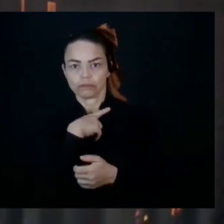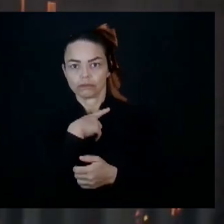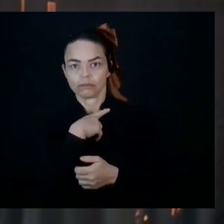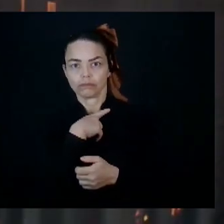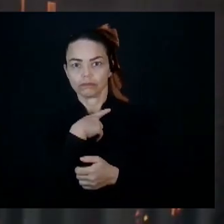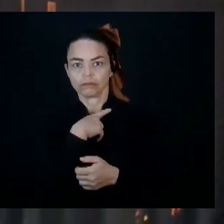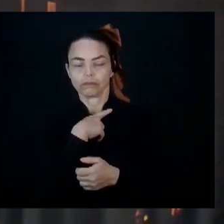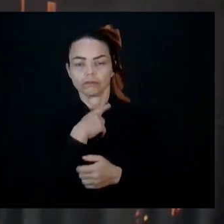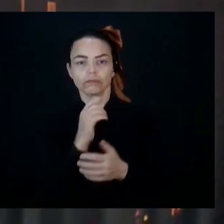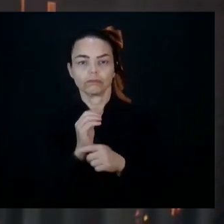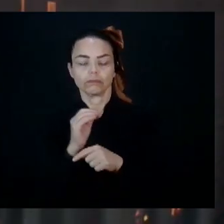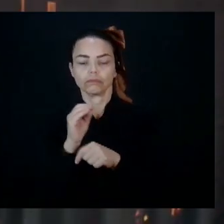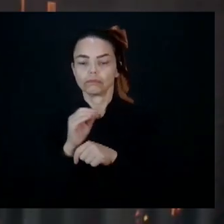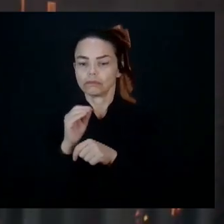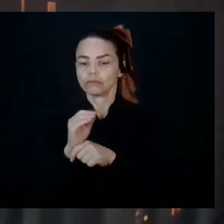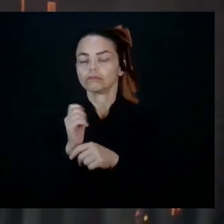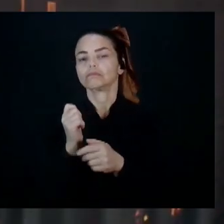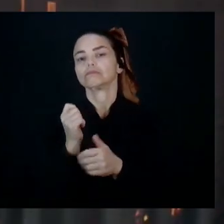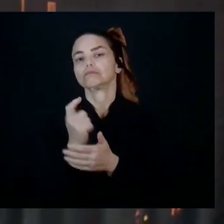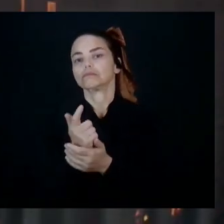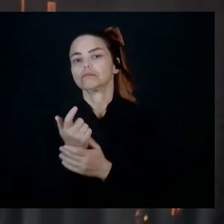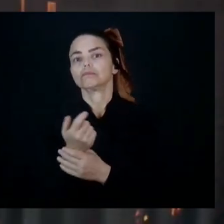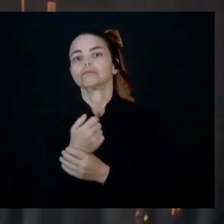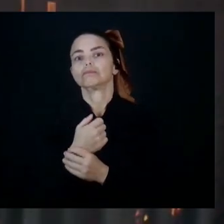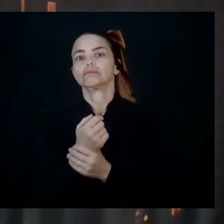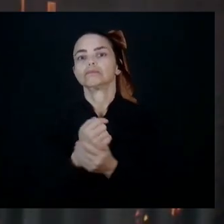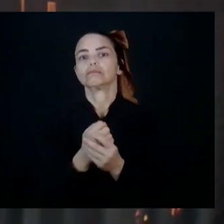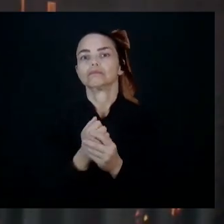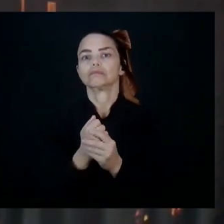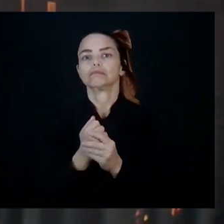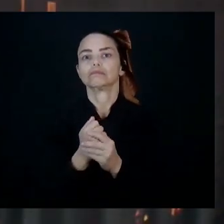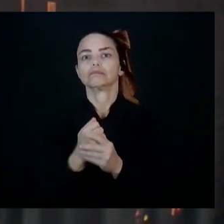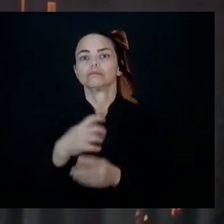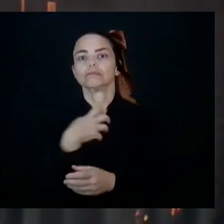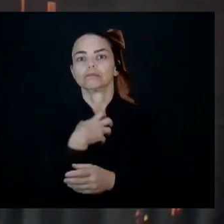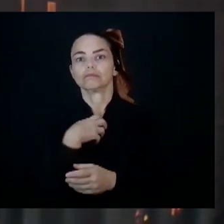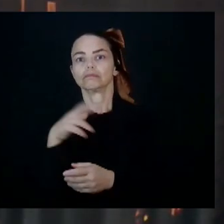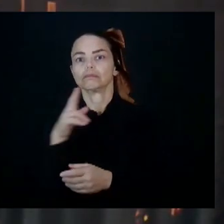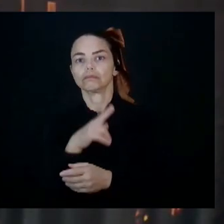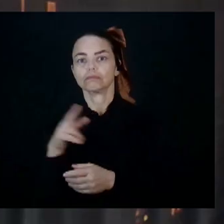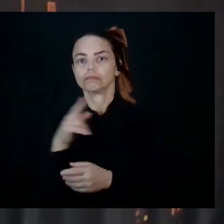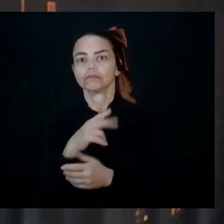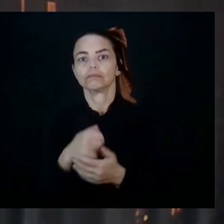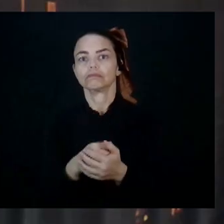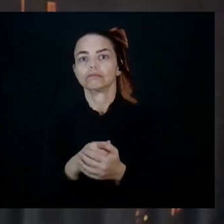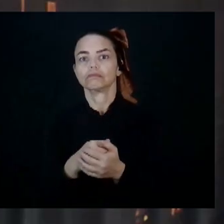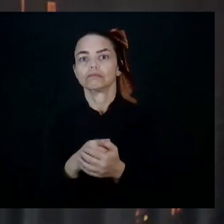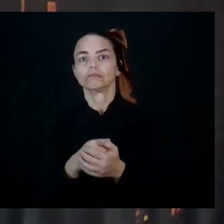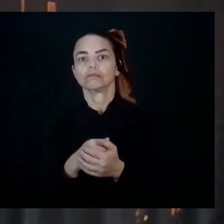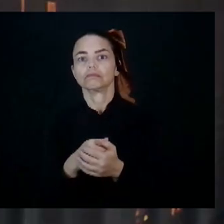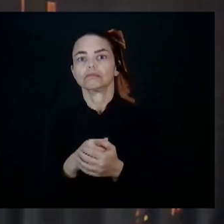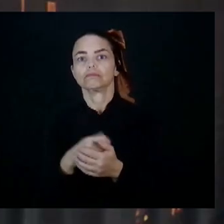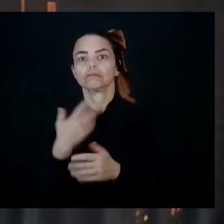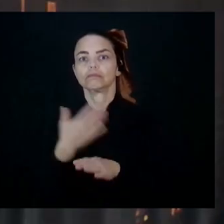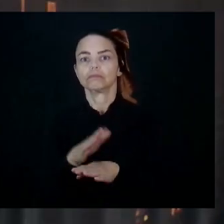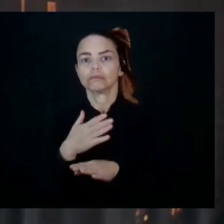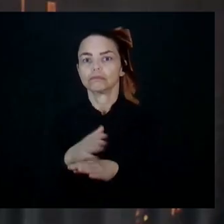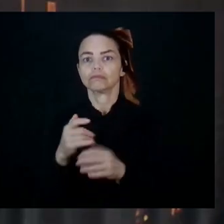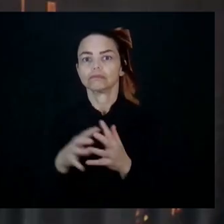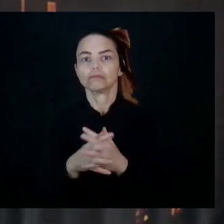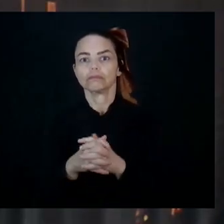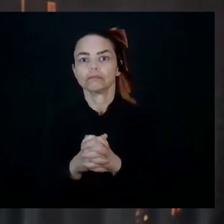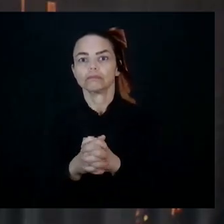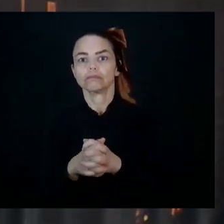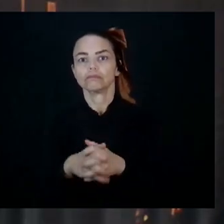suprir, como pagar, né? Então, é uma forma de eu me sentir útil, de eu me sentir parte. Exato. Então, como você falou, muitas vezes o idoso